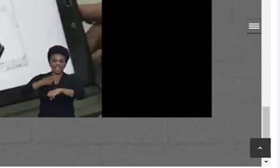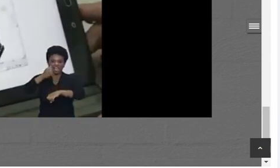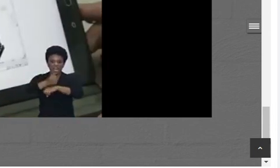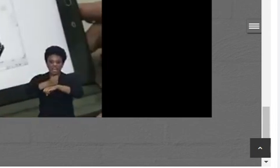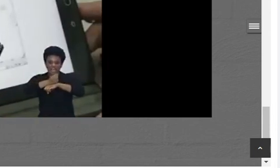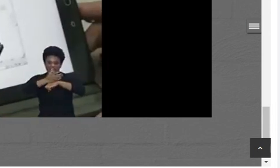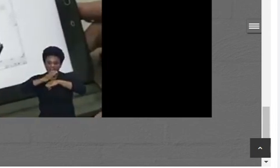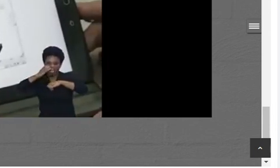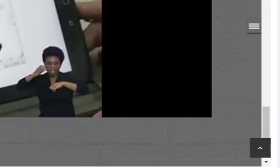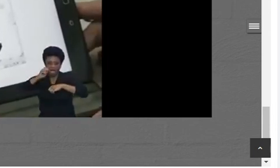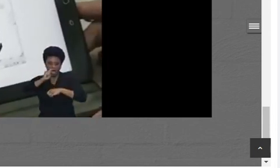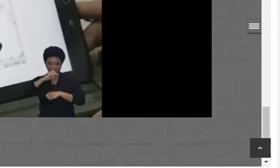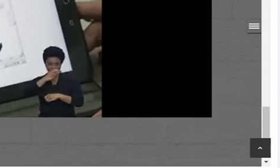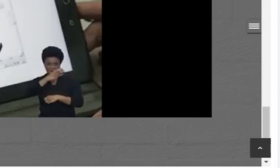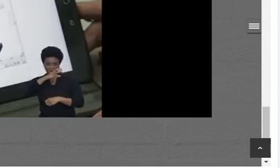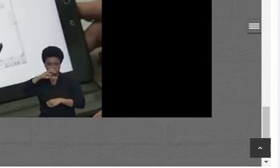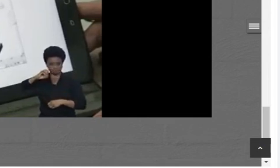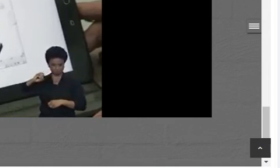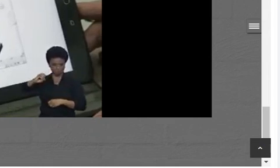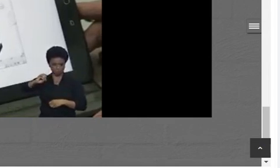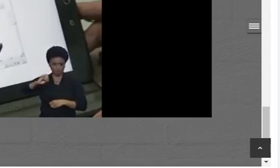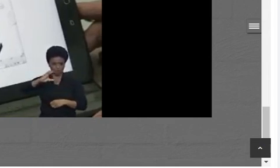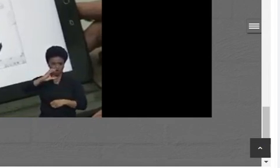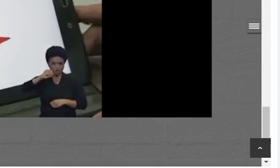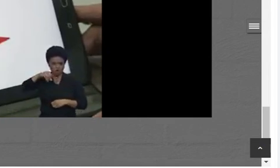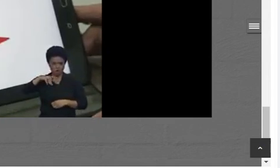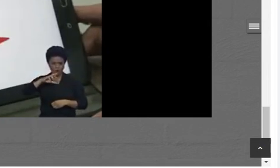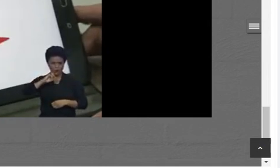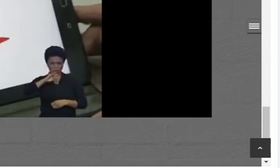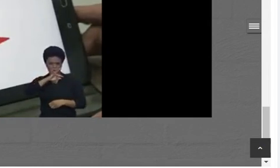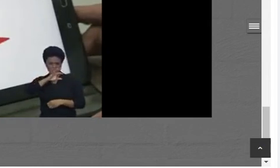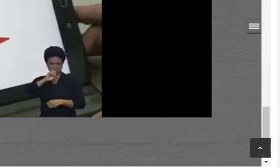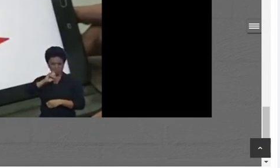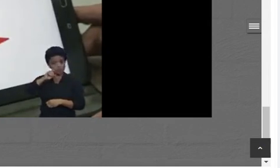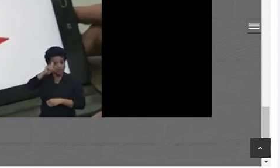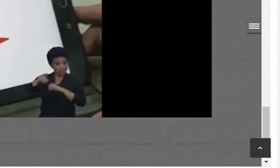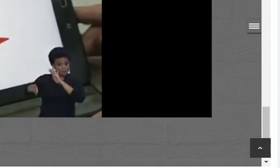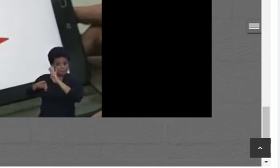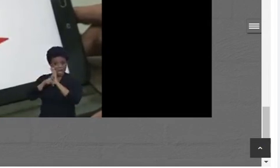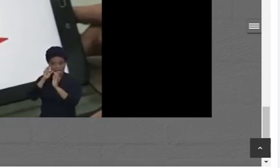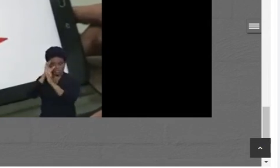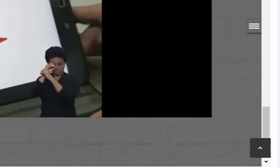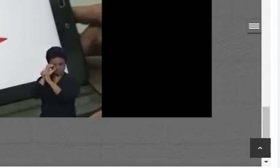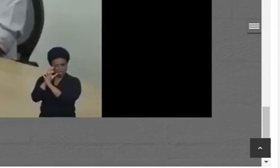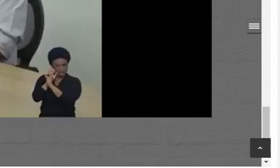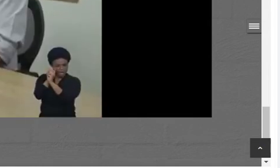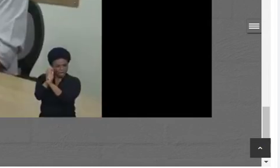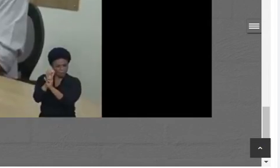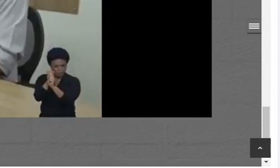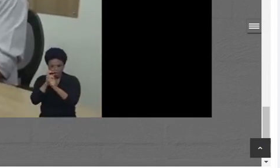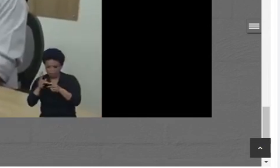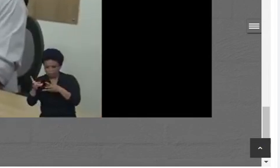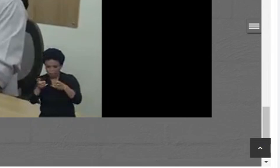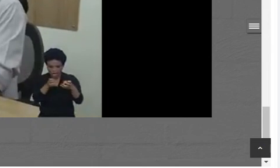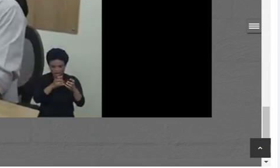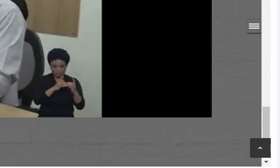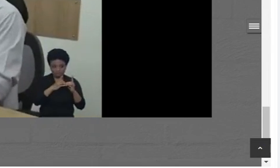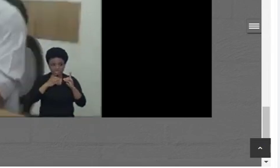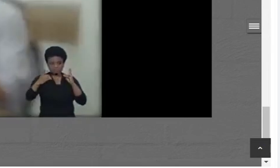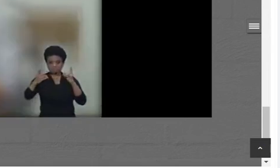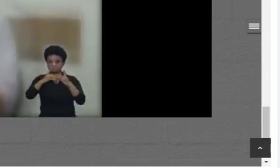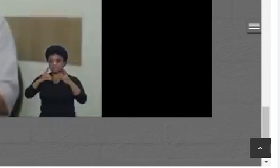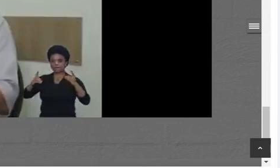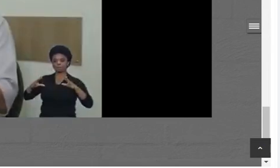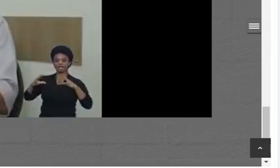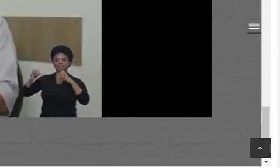materiais utilizados na concepção de obras de edificação e cabe ao engenheiro calculista o dimensionamento das